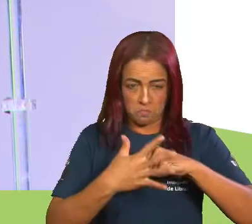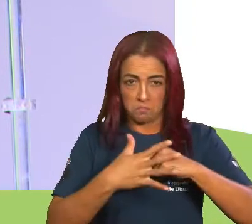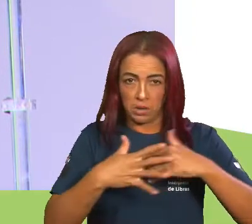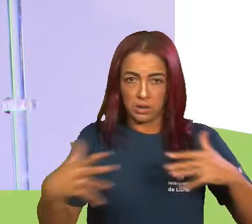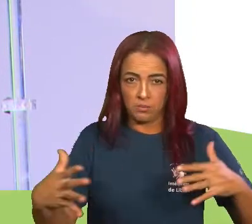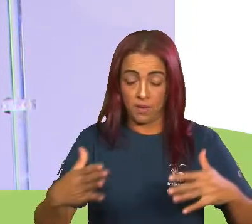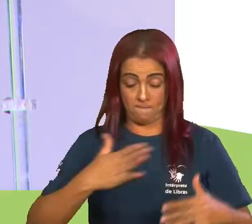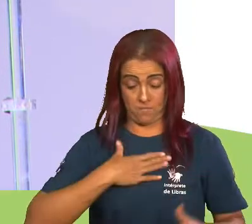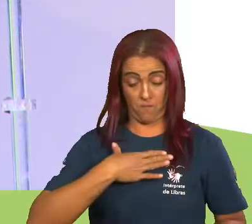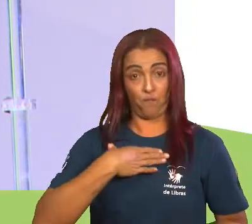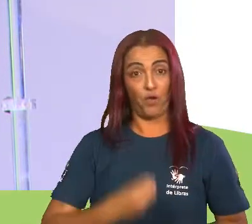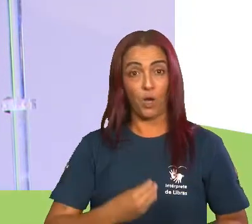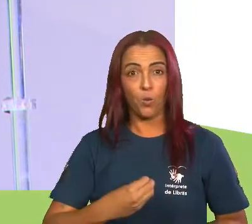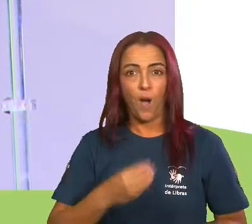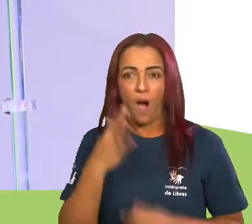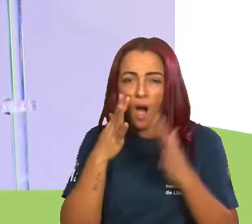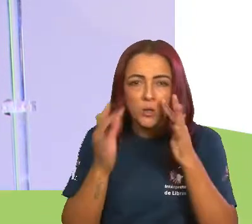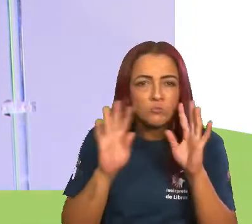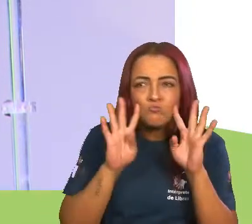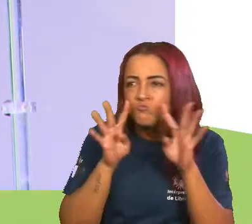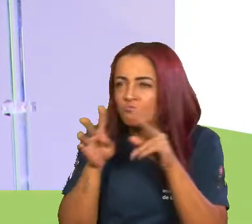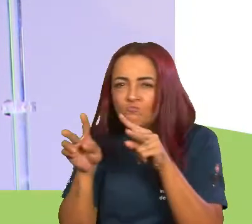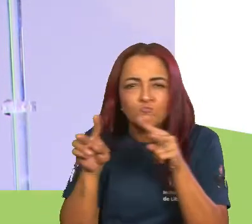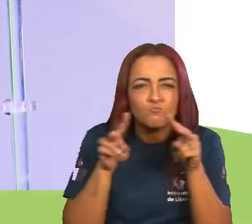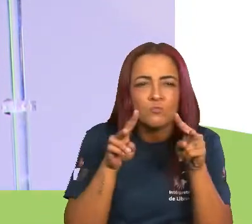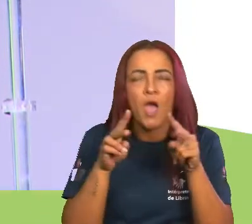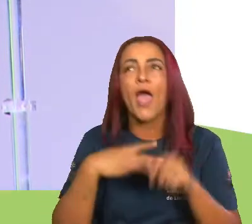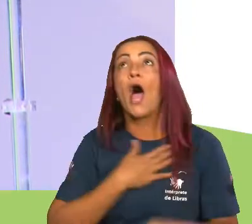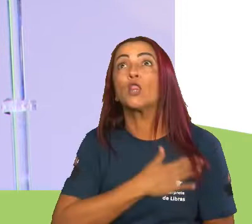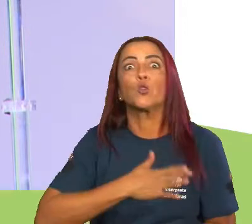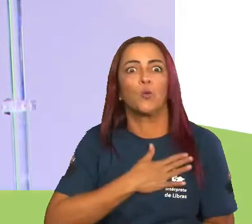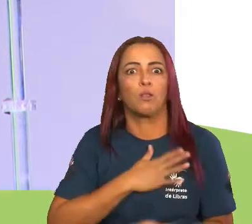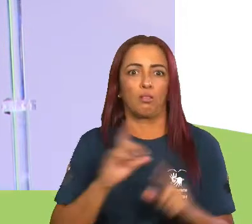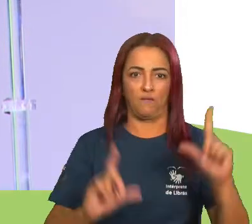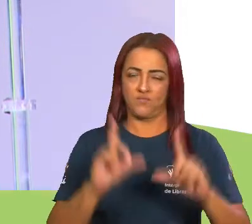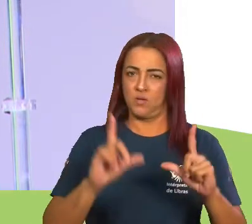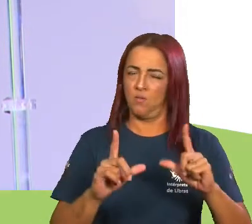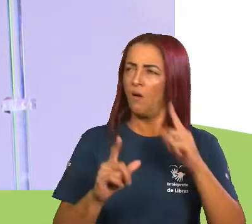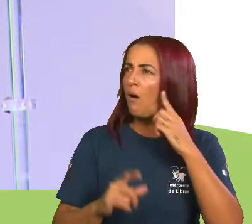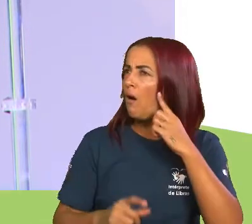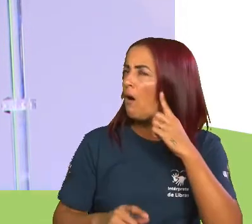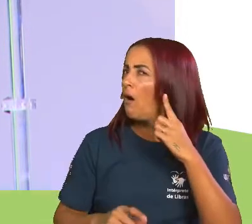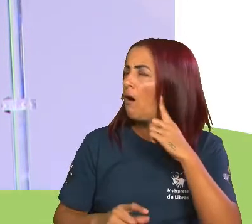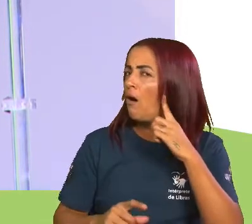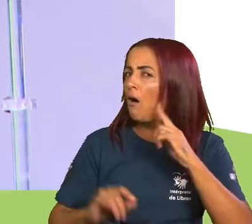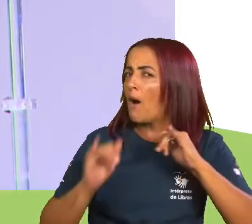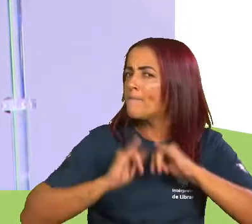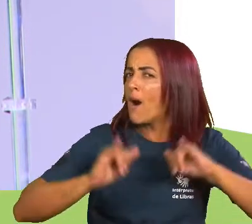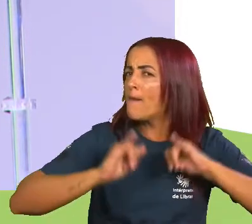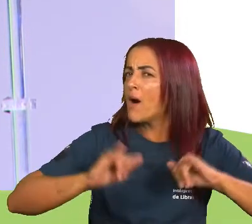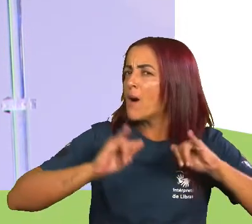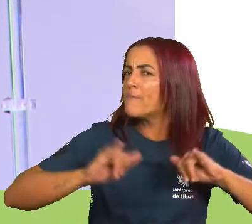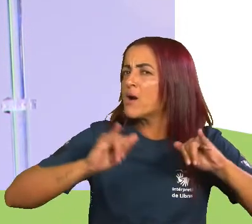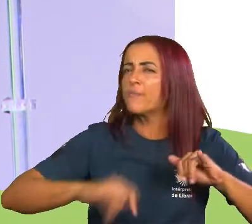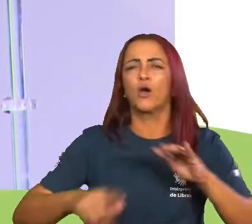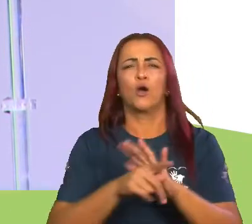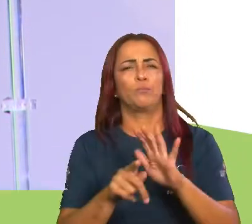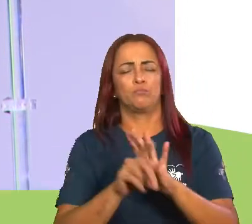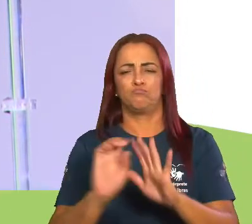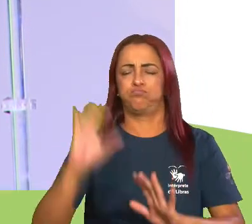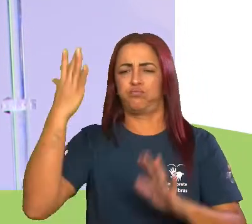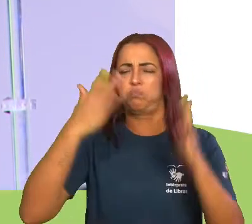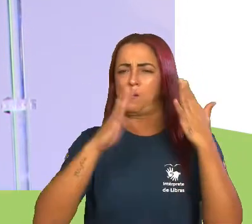na televisão, gosta muito de assistir, ele ouviu nos noticiários aquela tragédia,